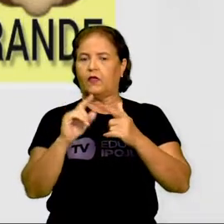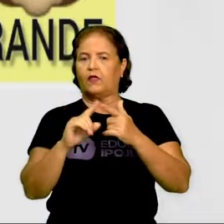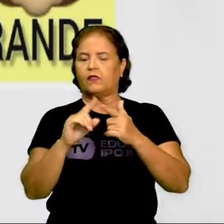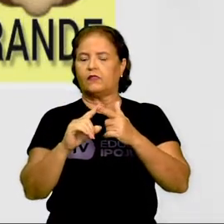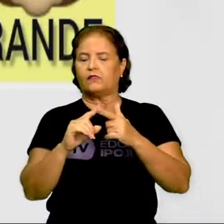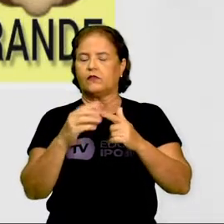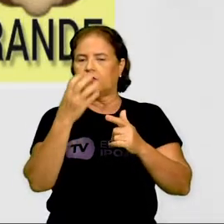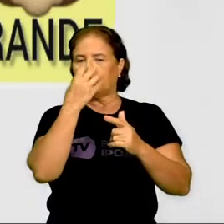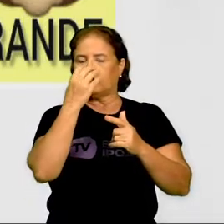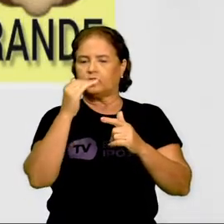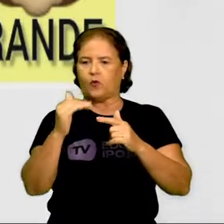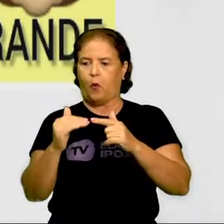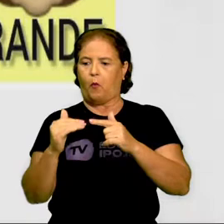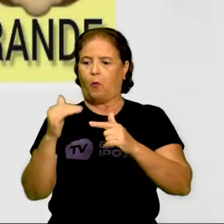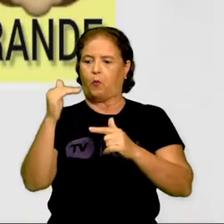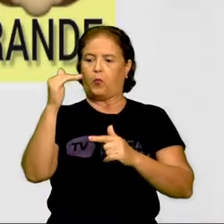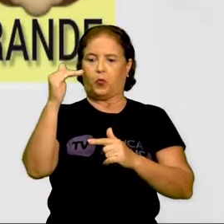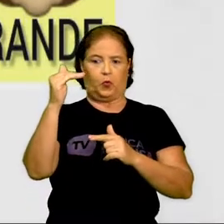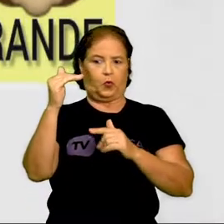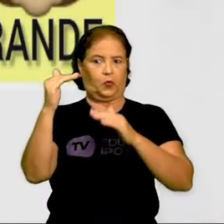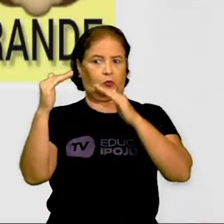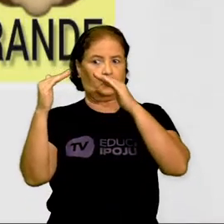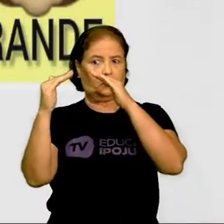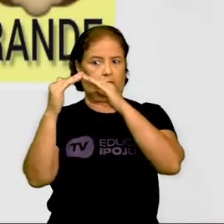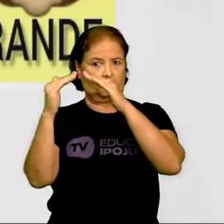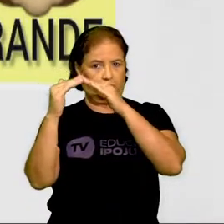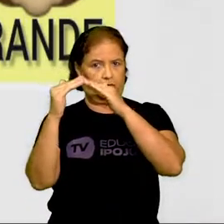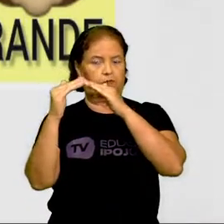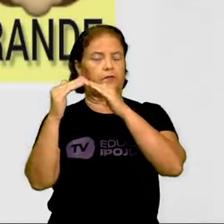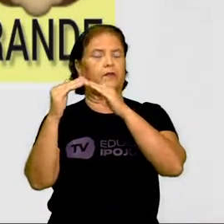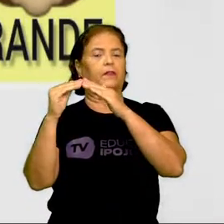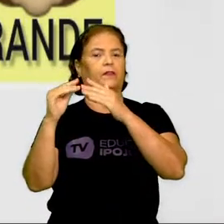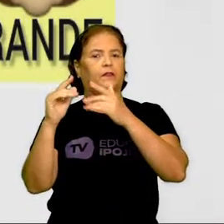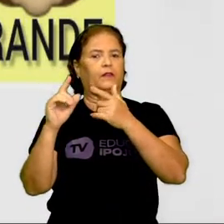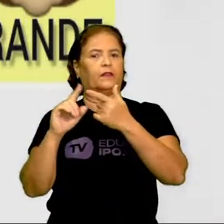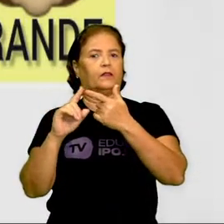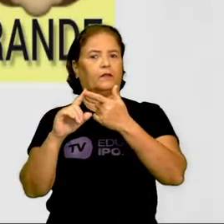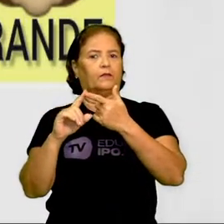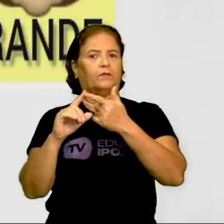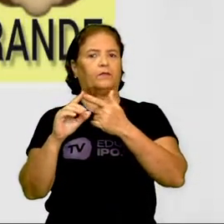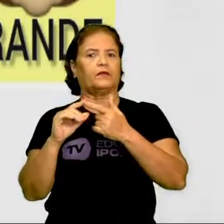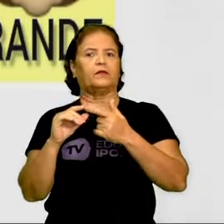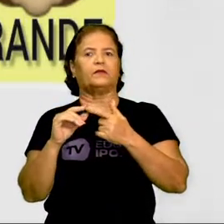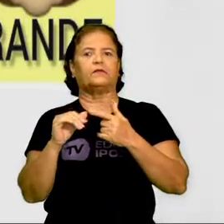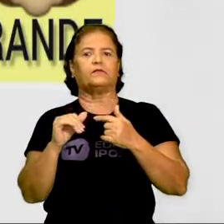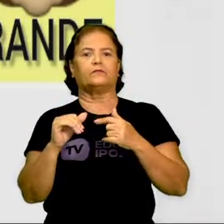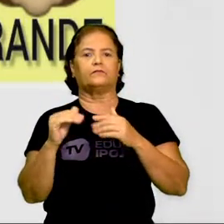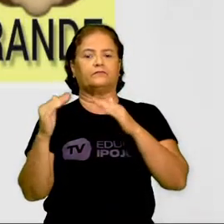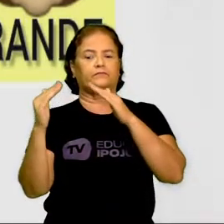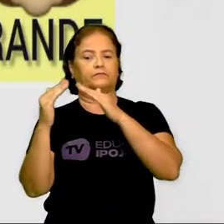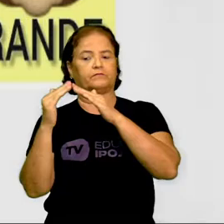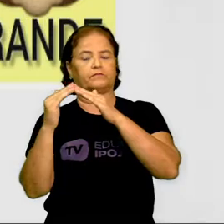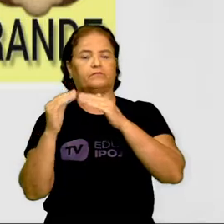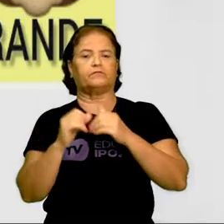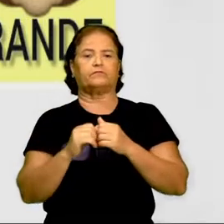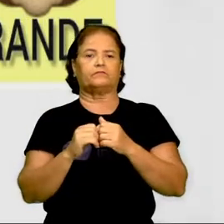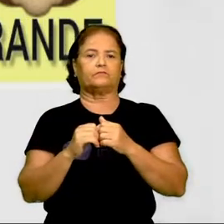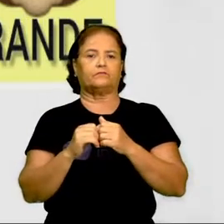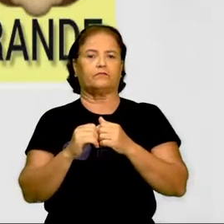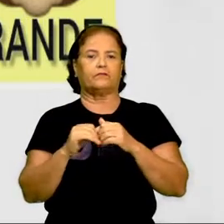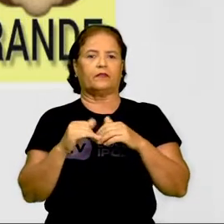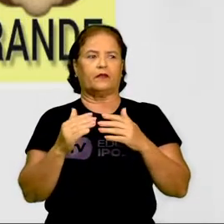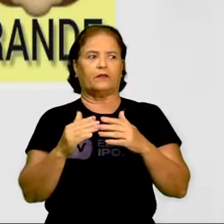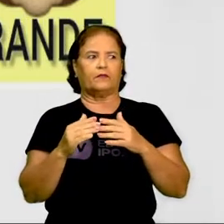cachorro grande. Olha o tamanho da casinha do cachorro, crianças. É grande também, não é isso?